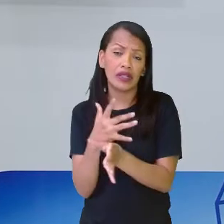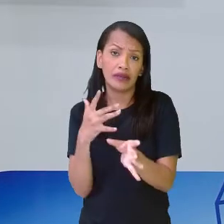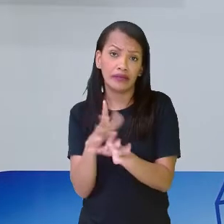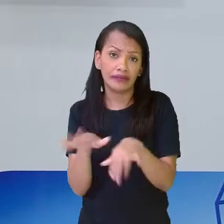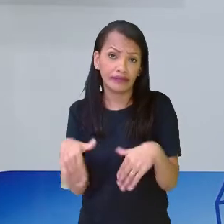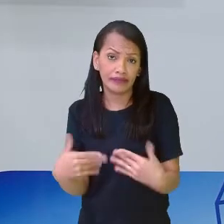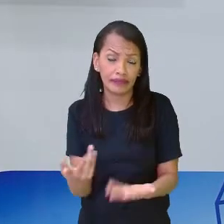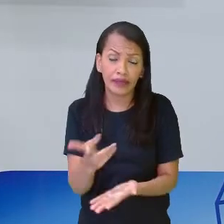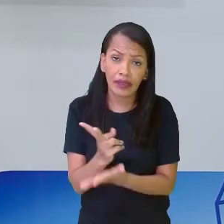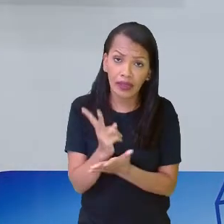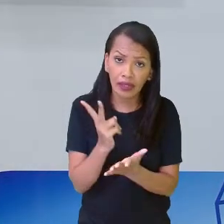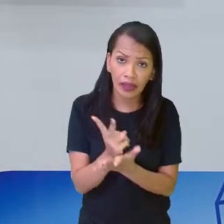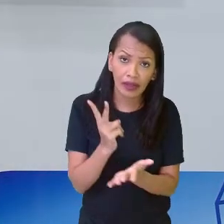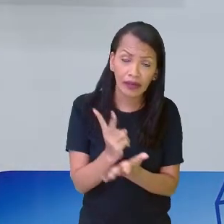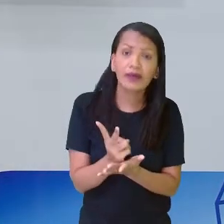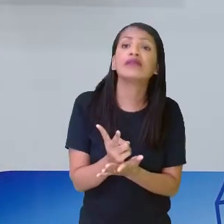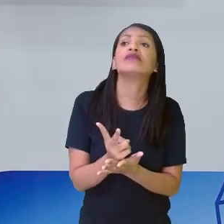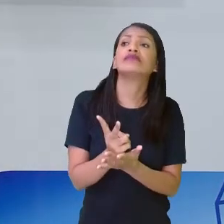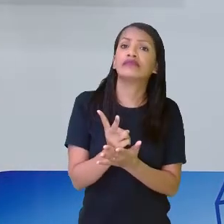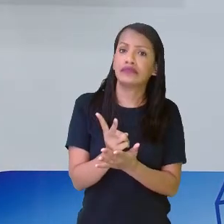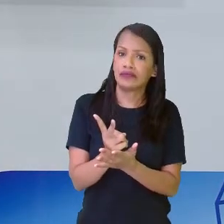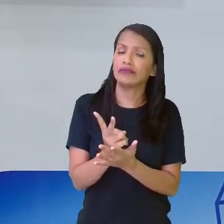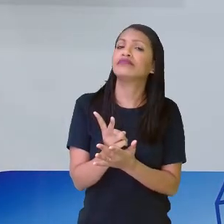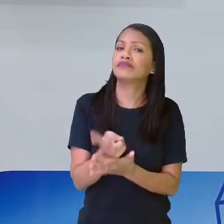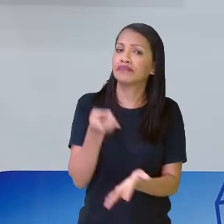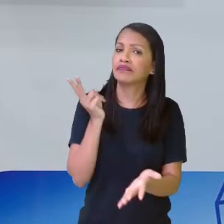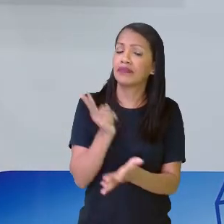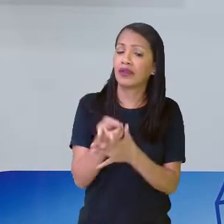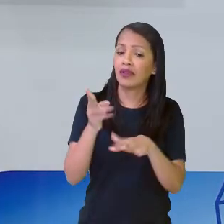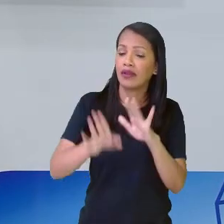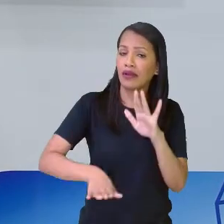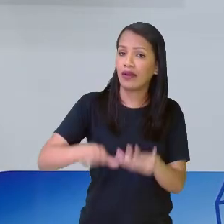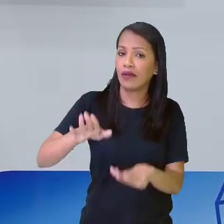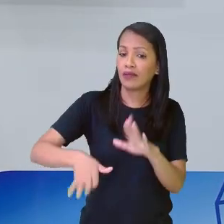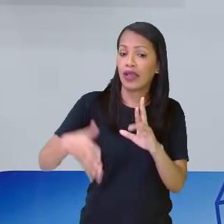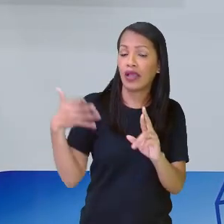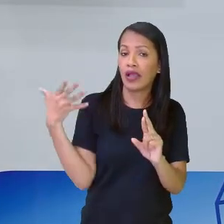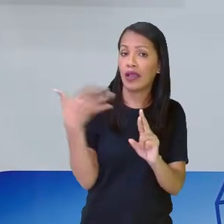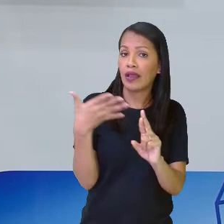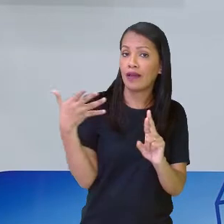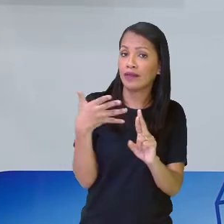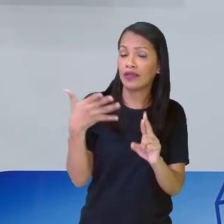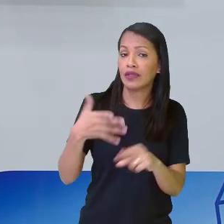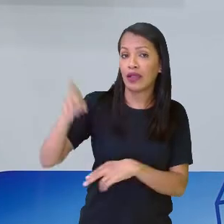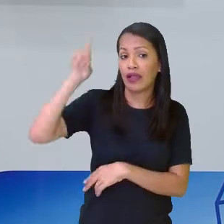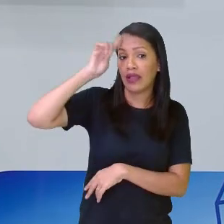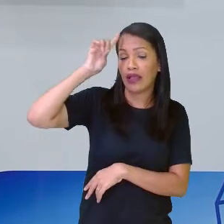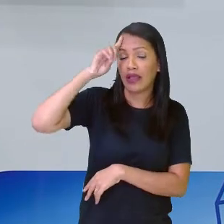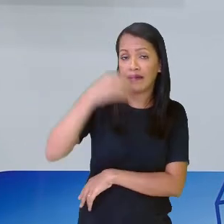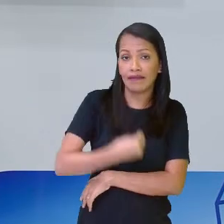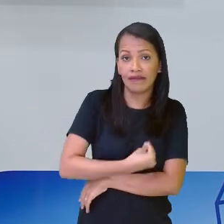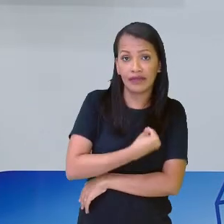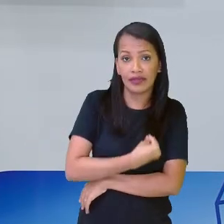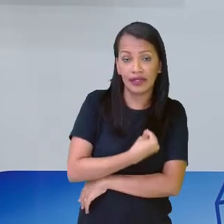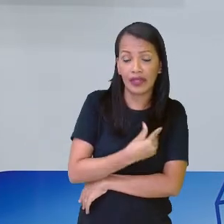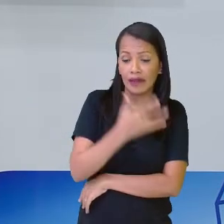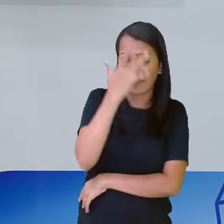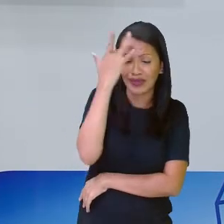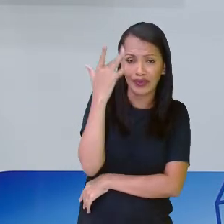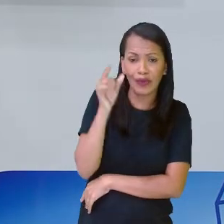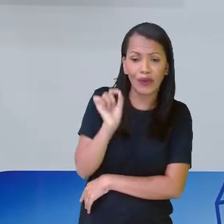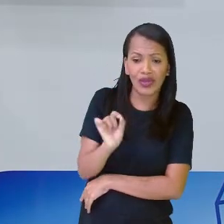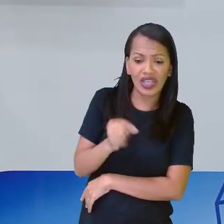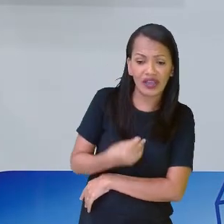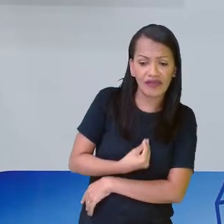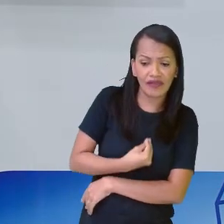e sempre, na grande maioria das vezes, representando o cotidiano das pessoas, o que elas viviam,